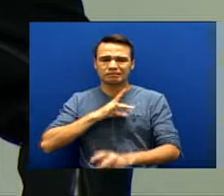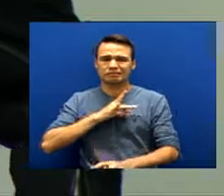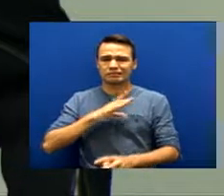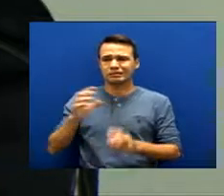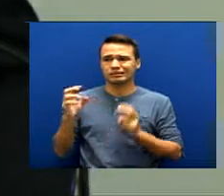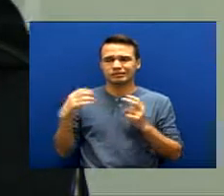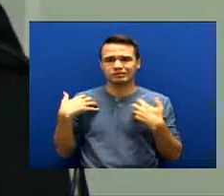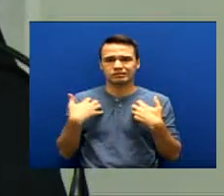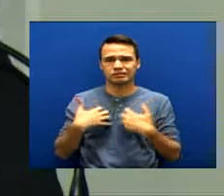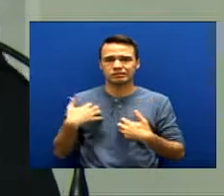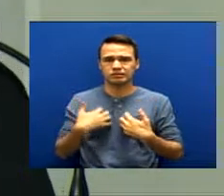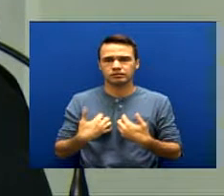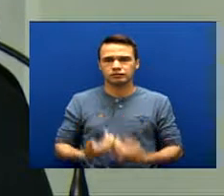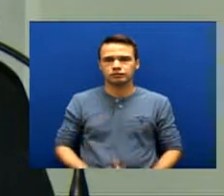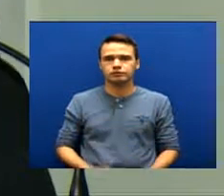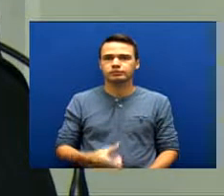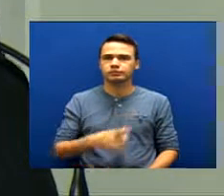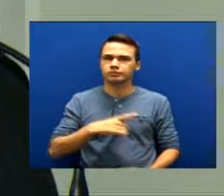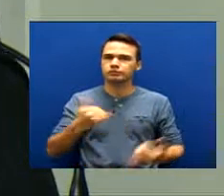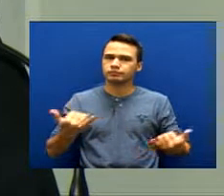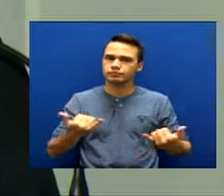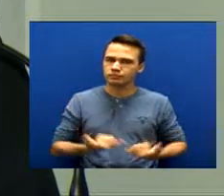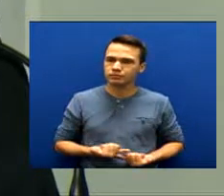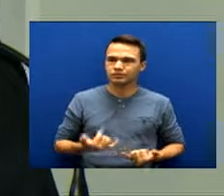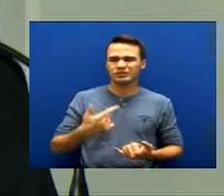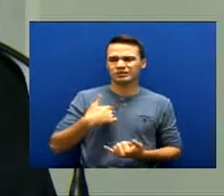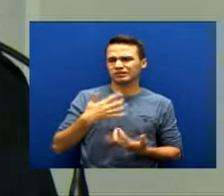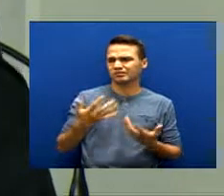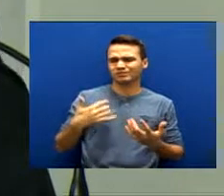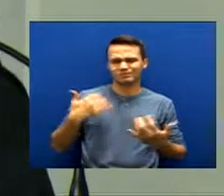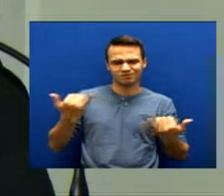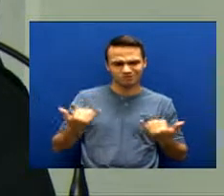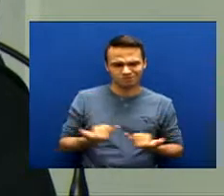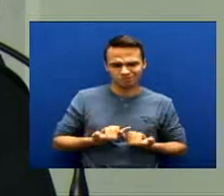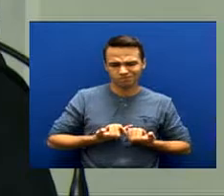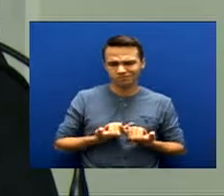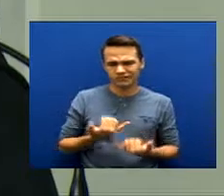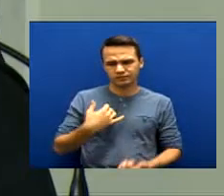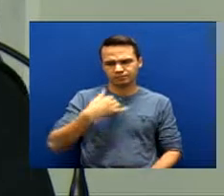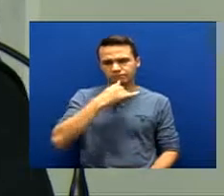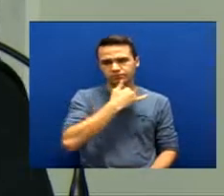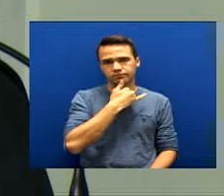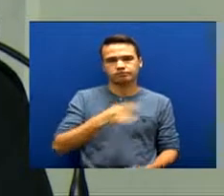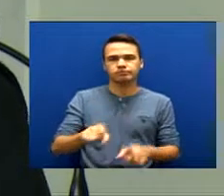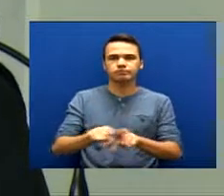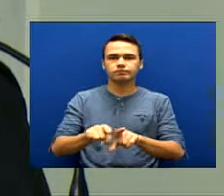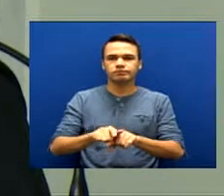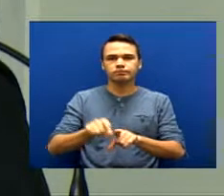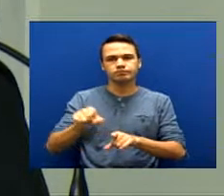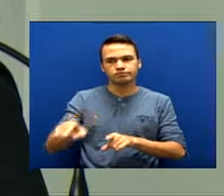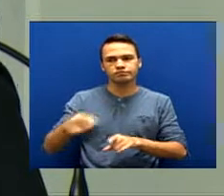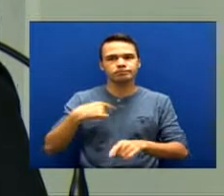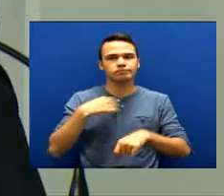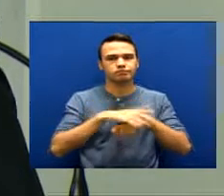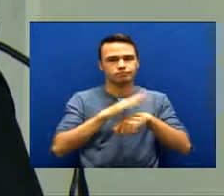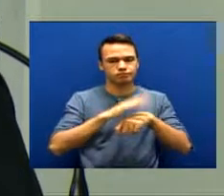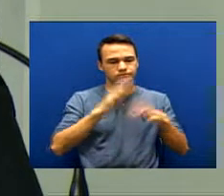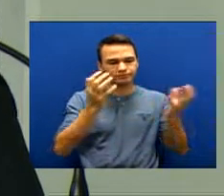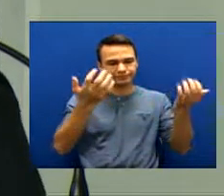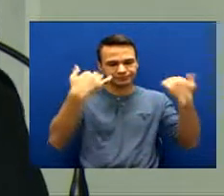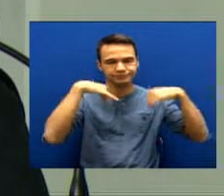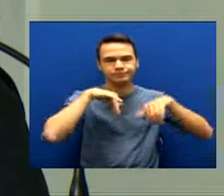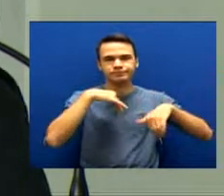te assombres, porque eu sou teu Deus. Eu te fortaleço, eu te ajudo, eu te sustento com